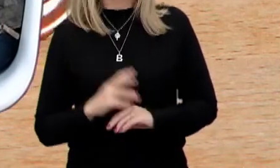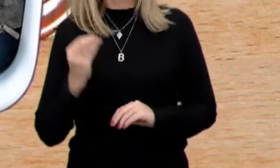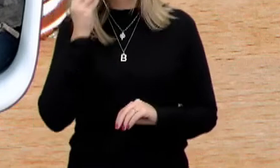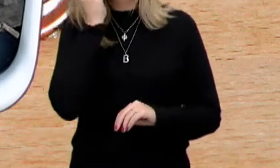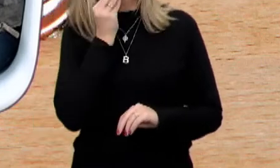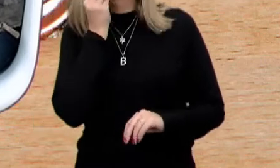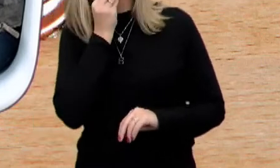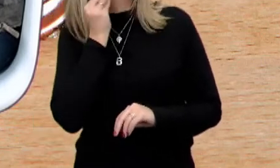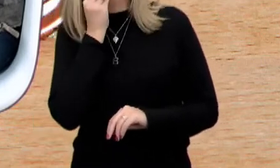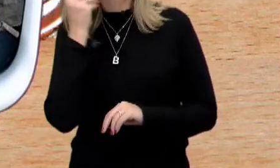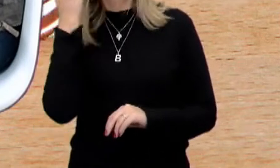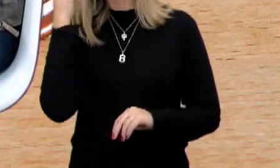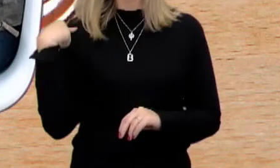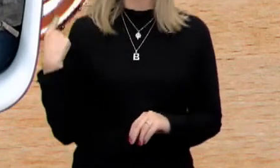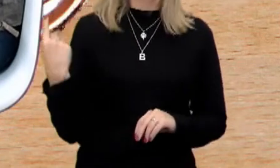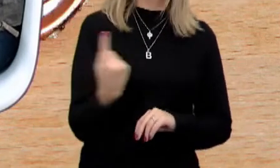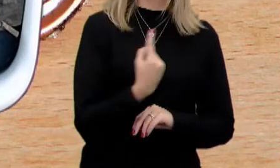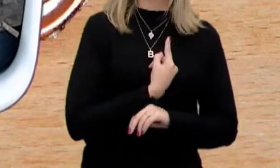altura, Jocélio, para a gente